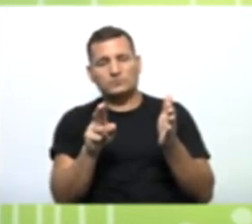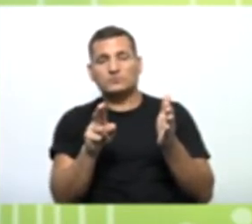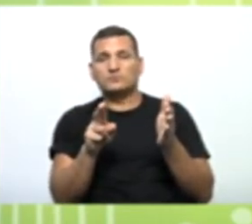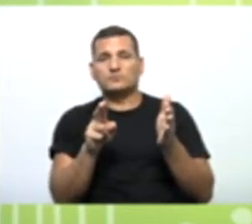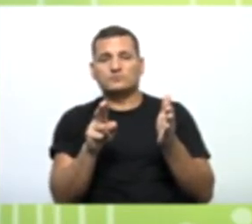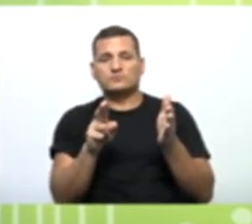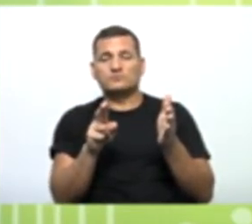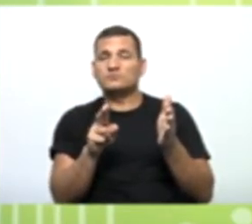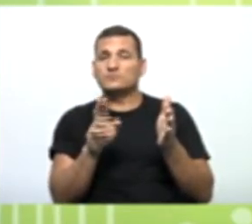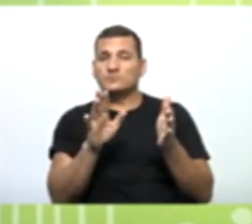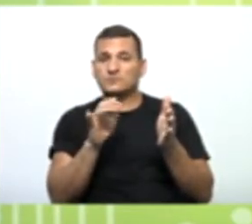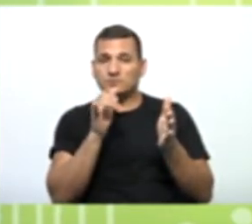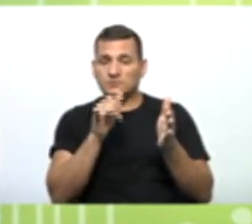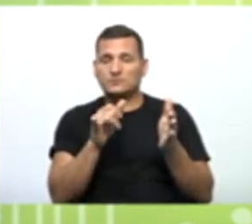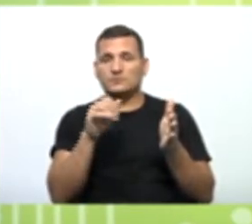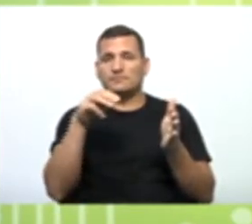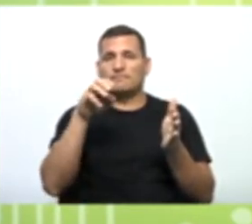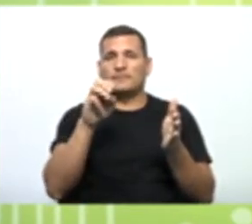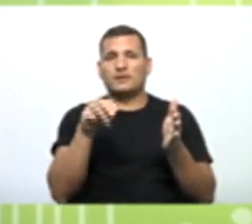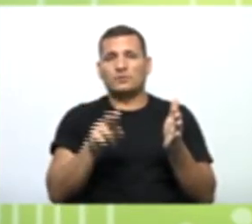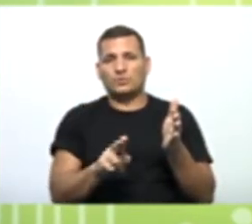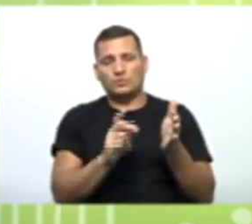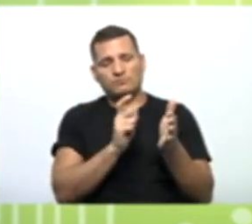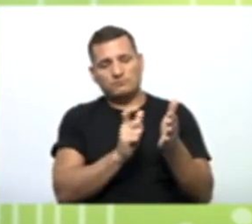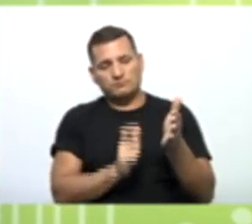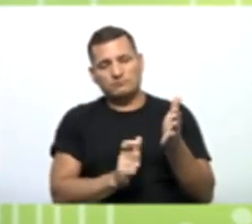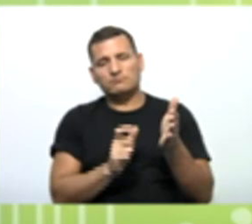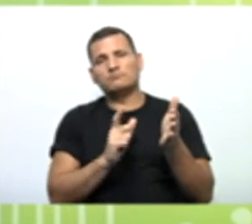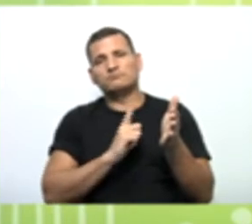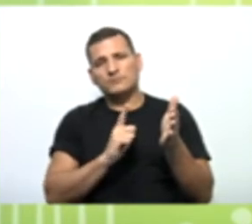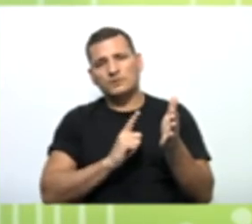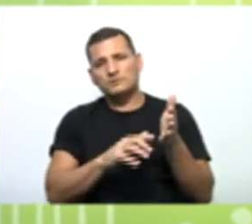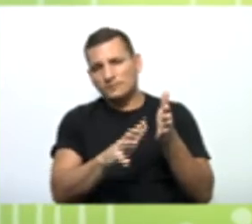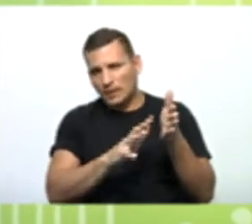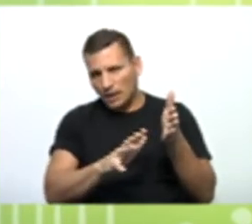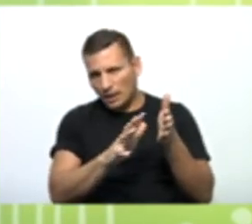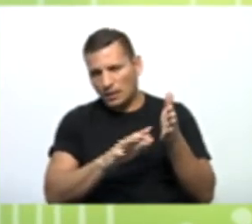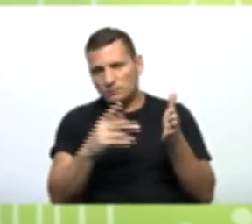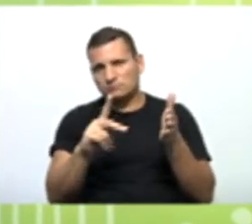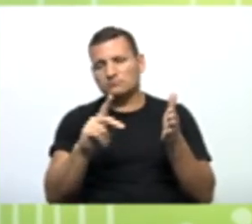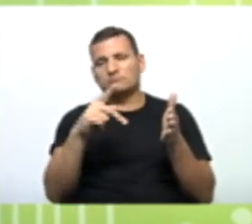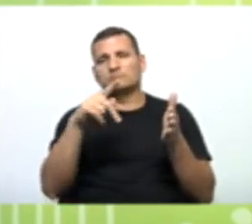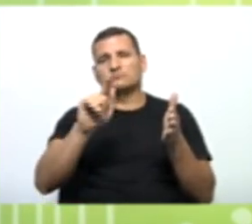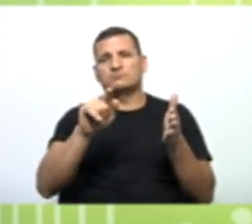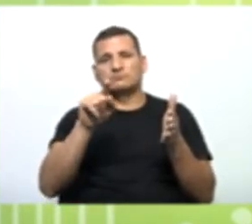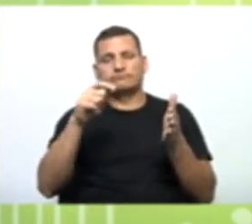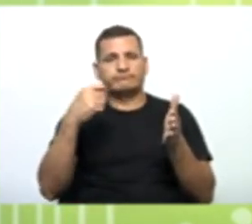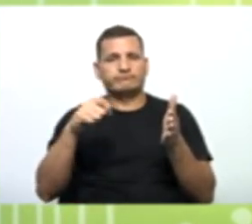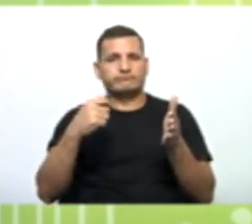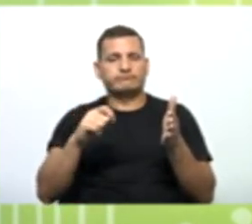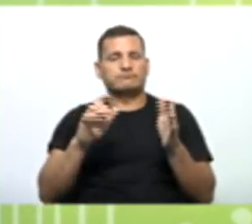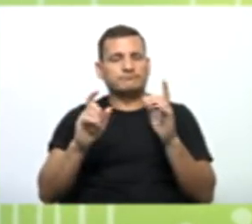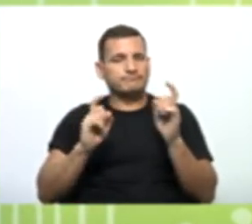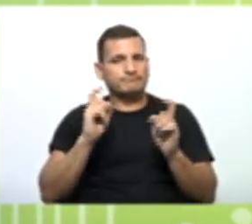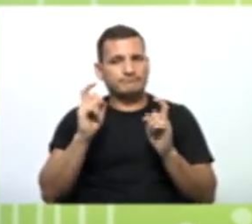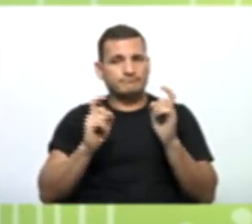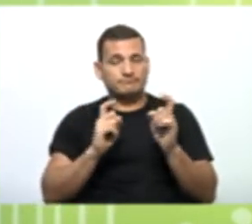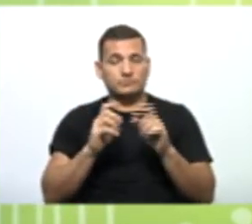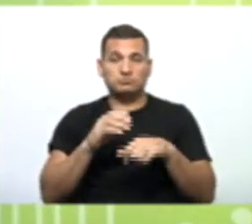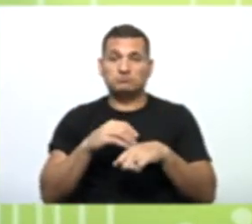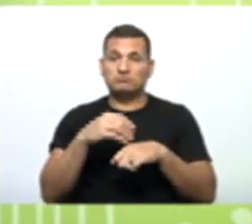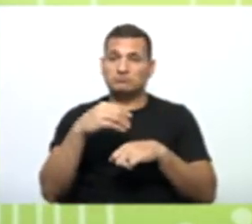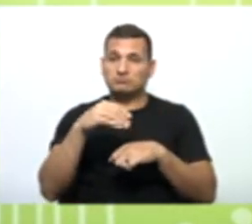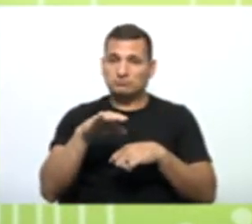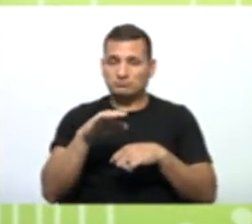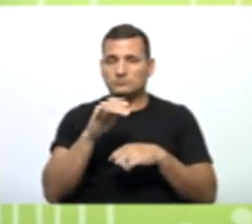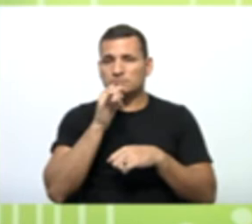vai ter espaço suficiente na sua página. Então tudo isso aí você vai ter que se preocupar. E a dica, se